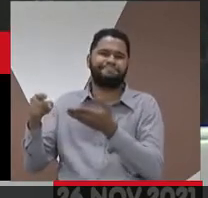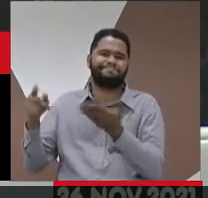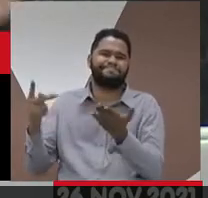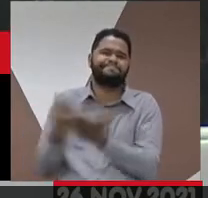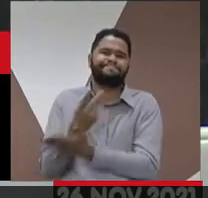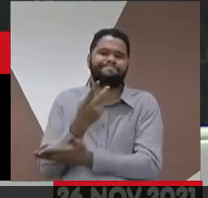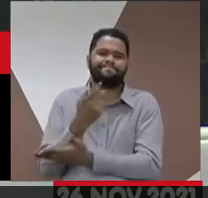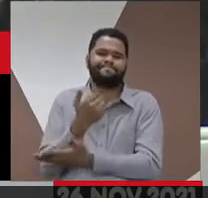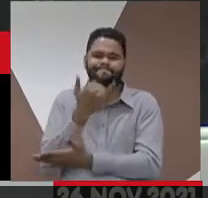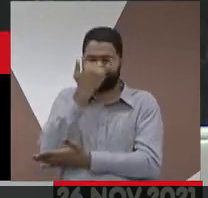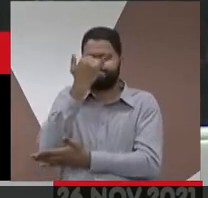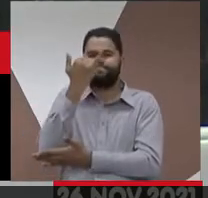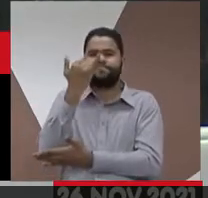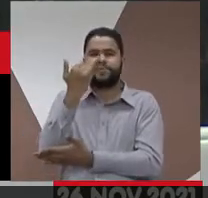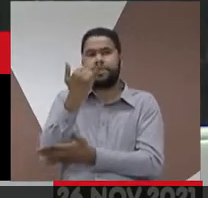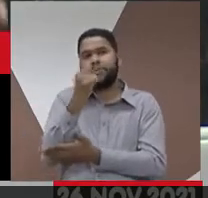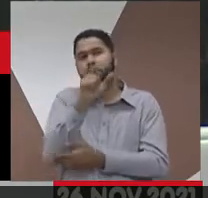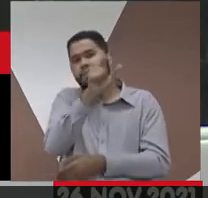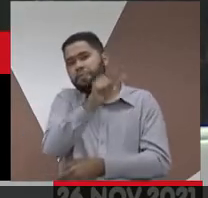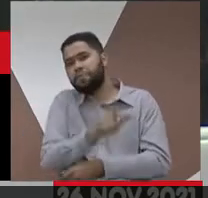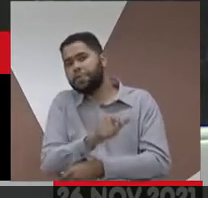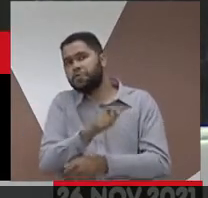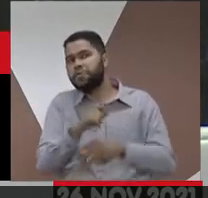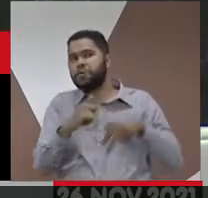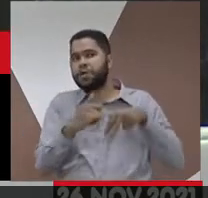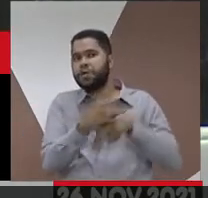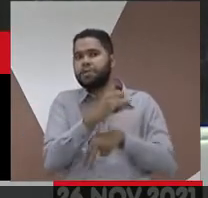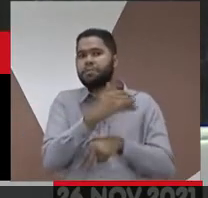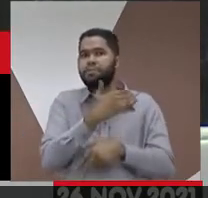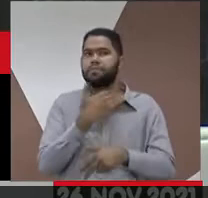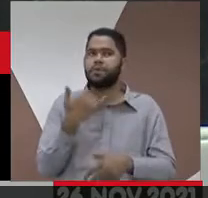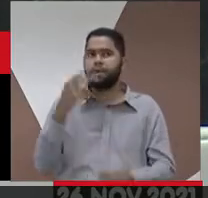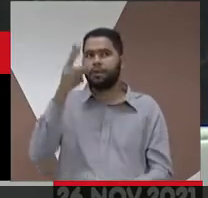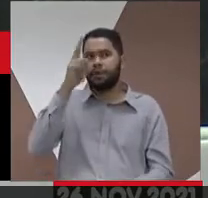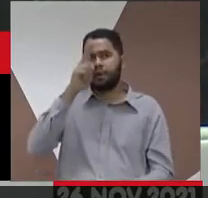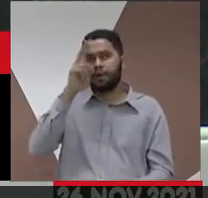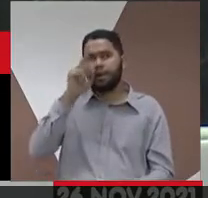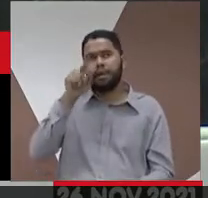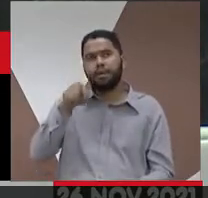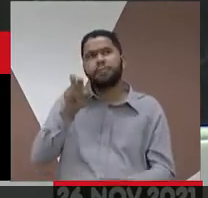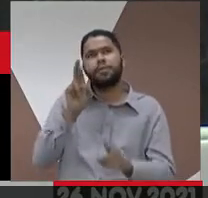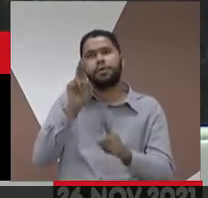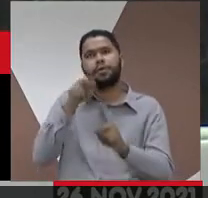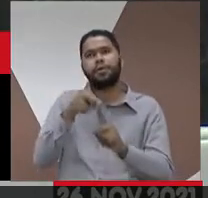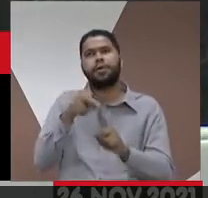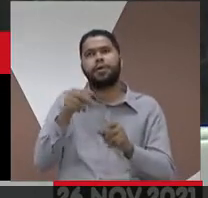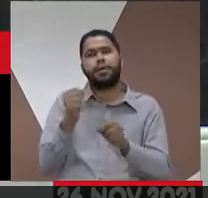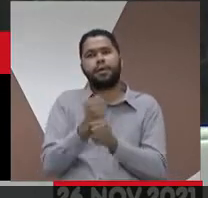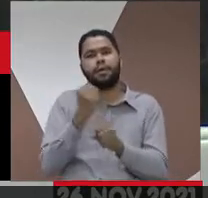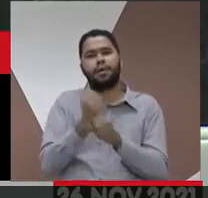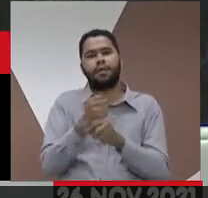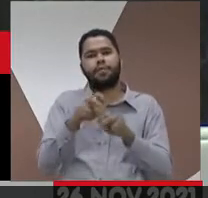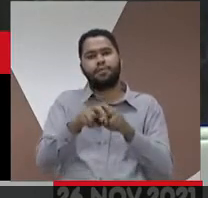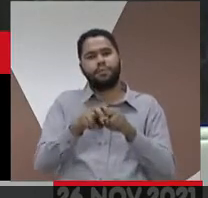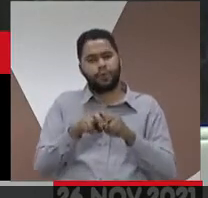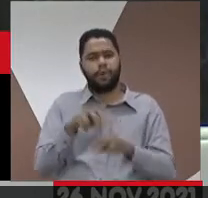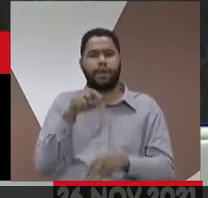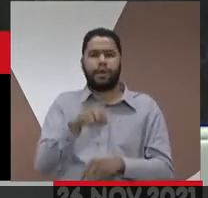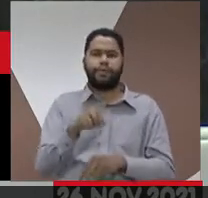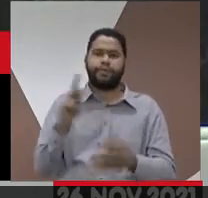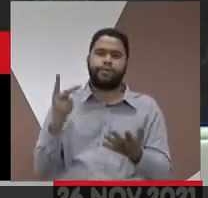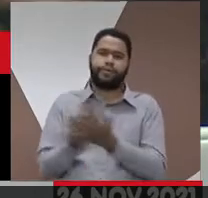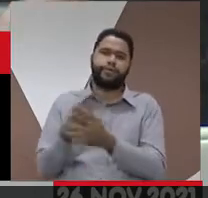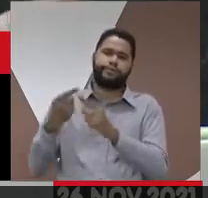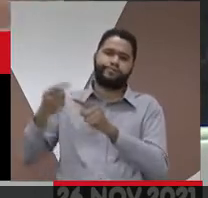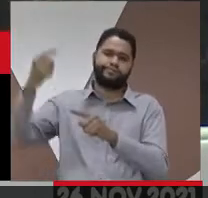homenagem a alguém, alguma vítima, uma referência, que lembre que aquilo é uma obra derivada dessa tragédia.